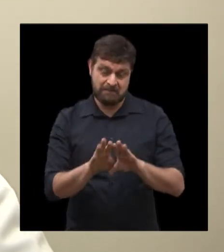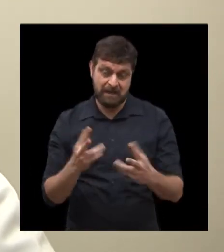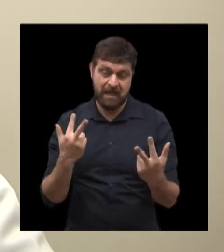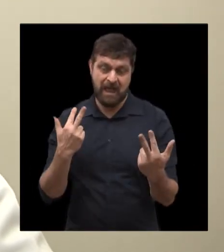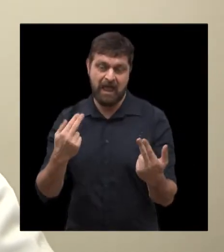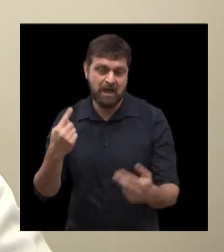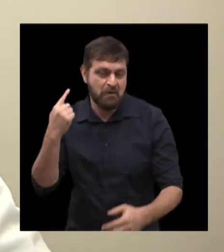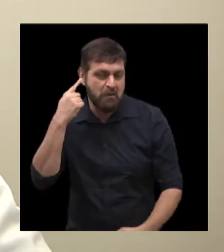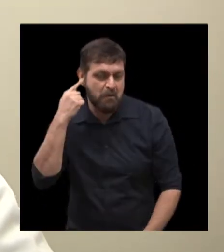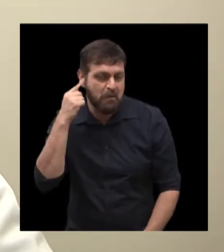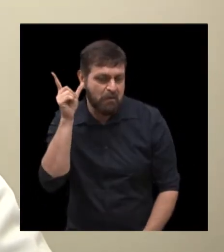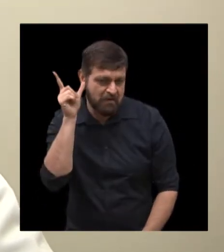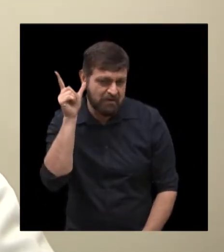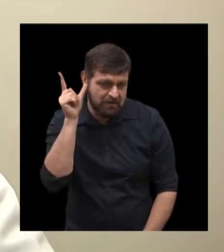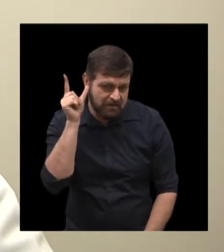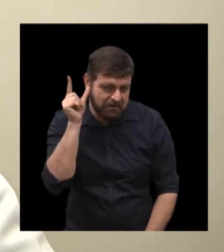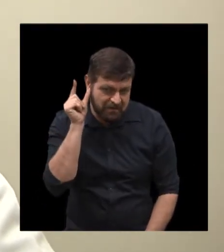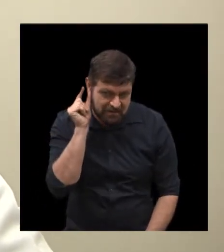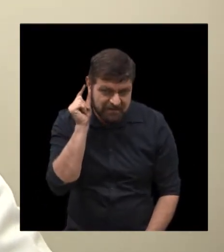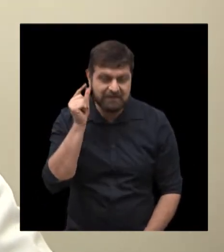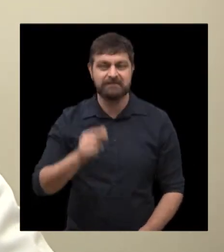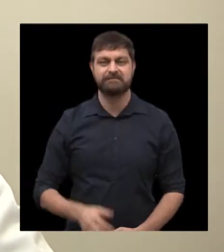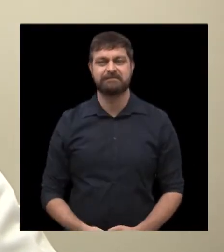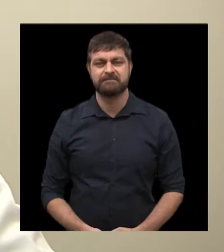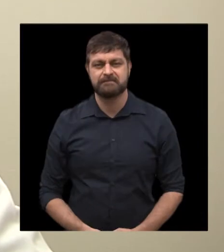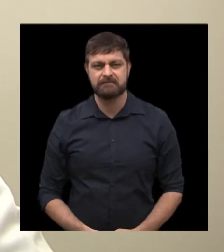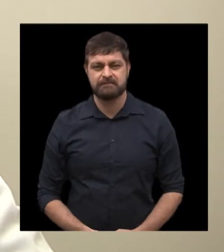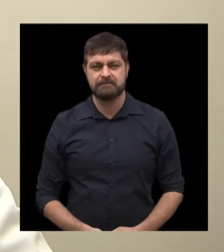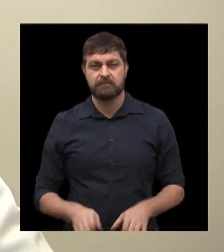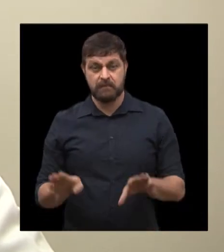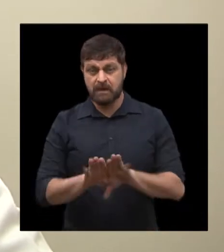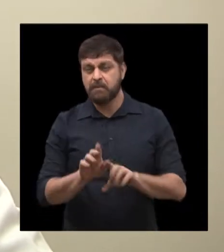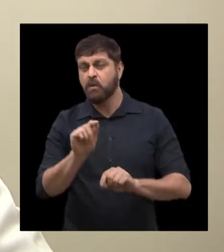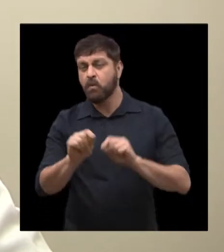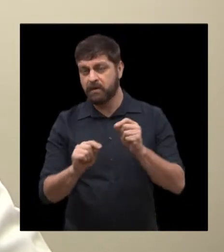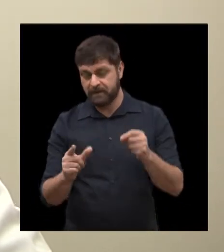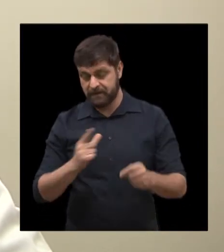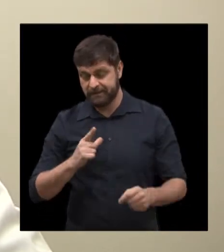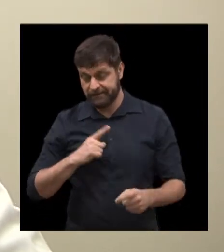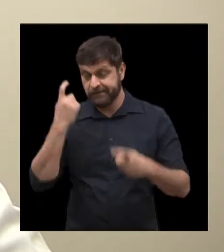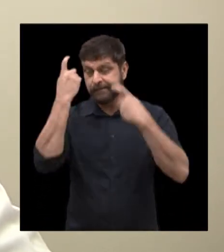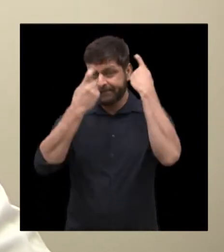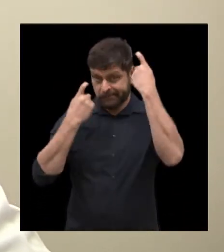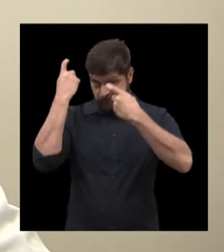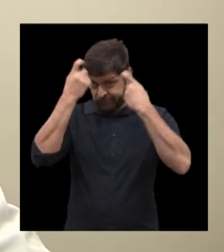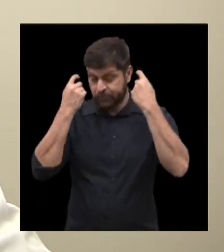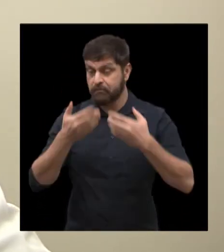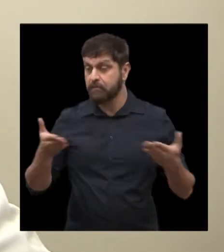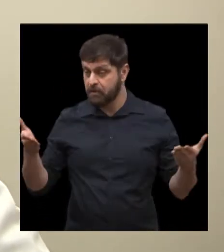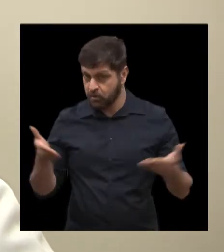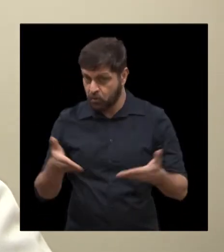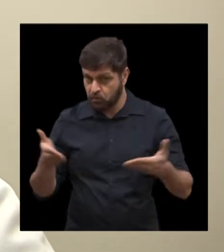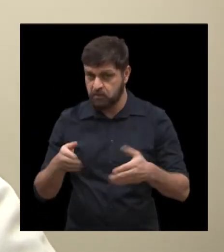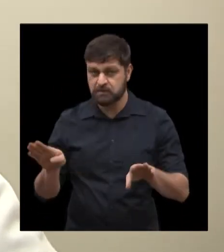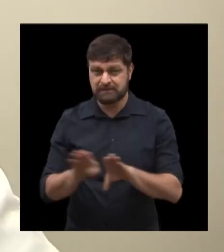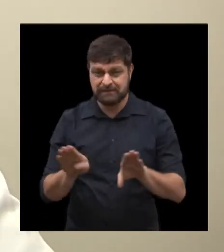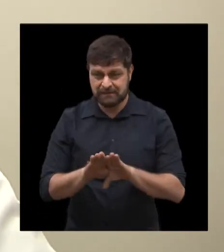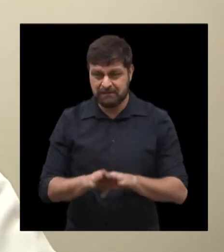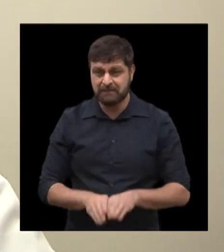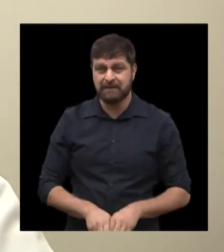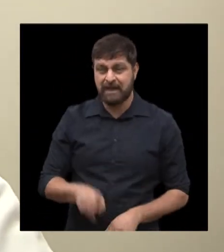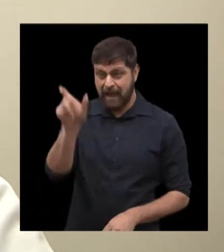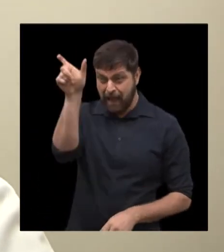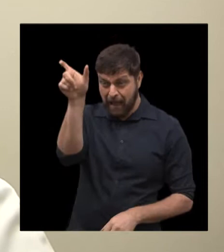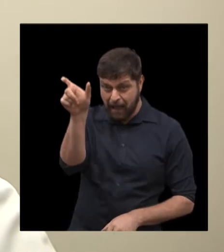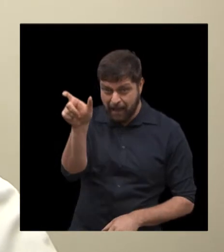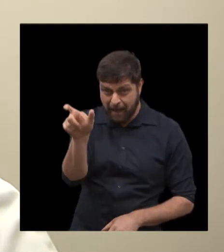gente percebe isso com a audição também. Fora isso, o que existe de mais preocupante hoje em dia são as perdas